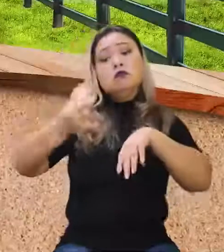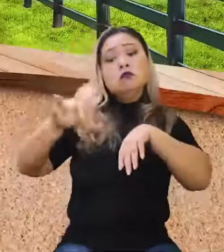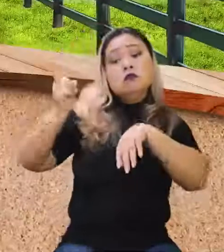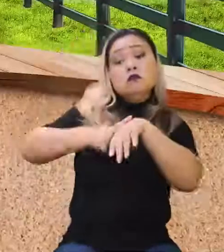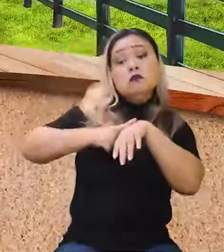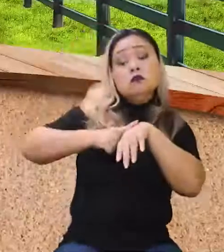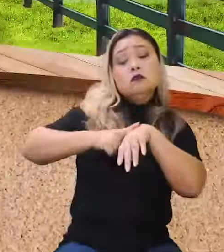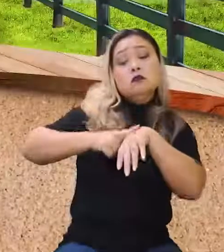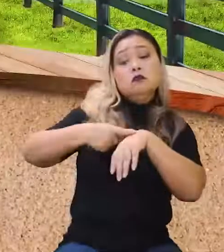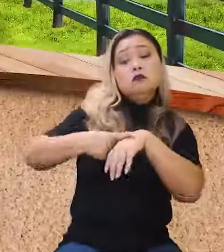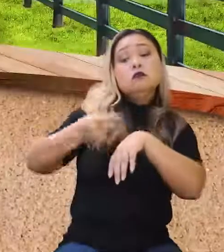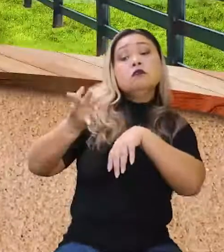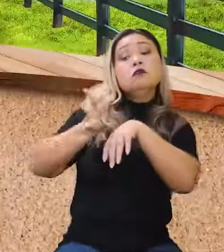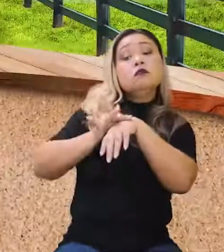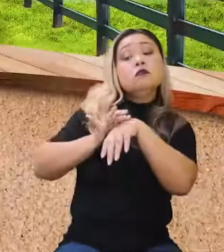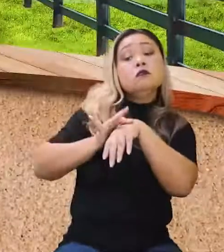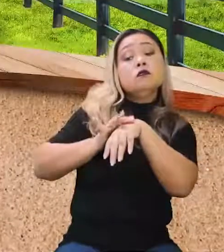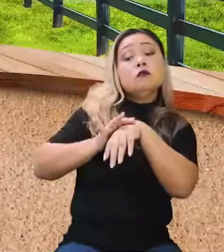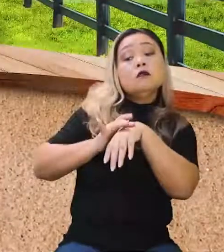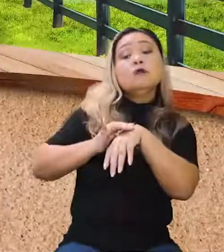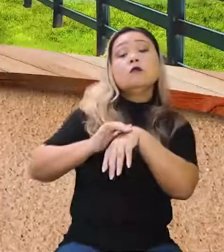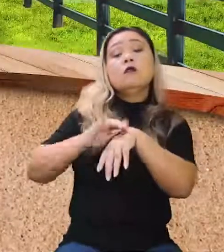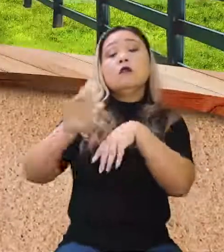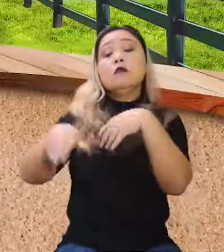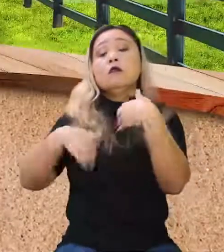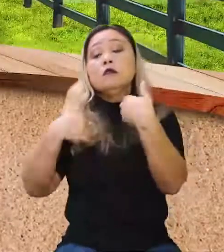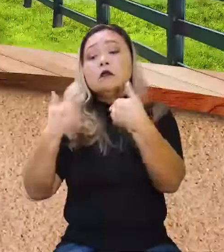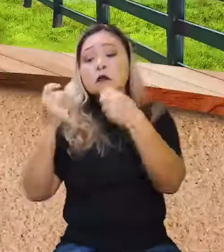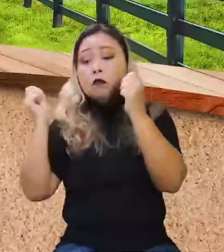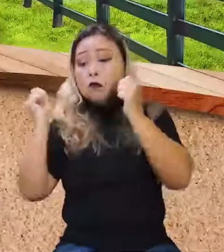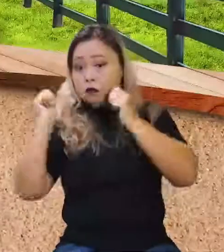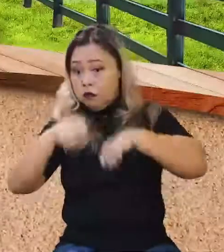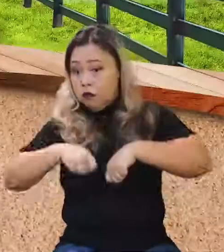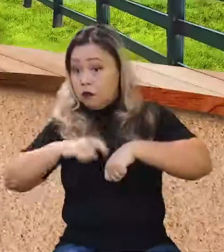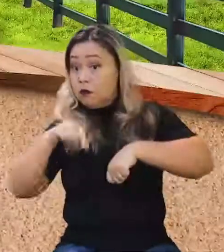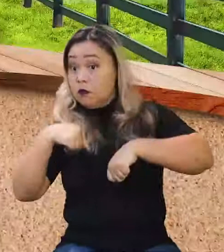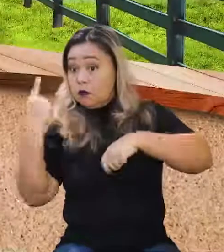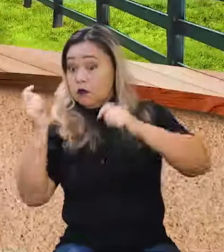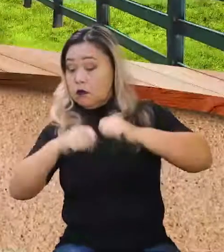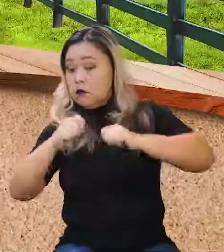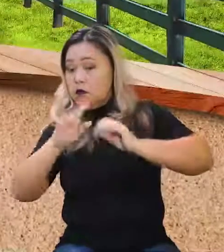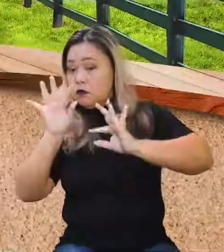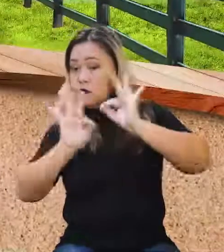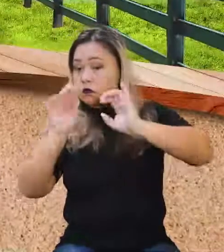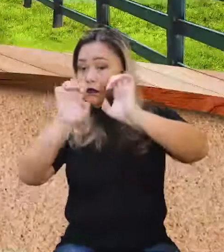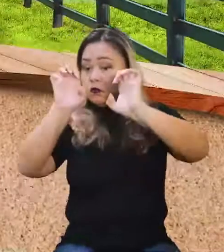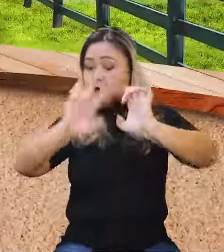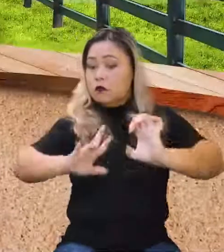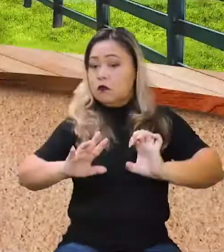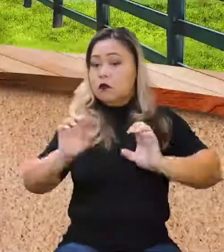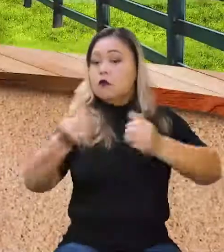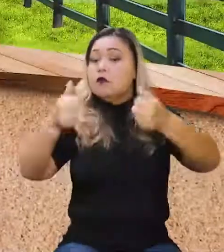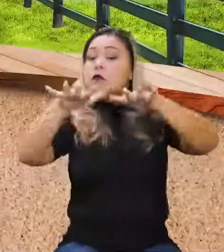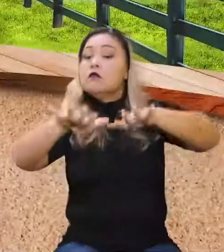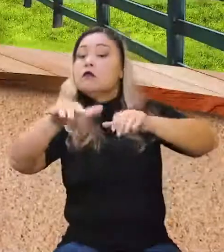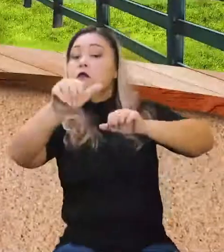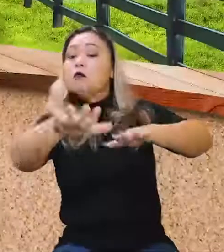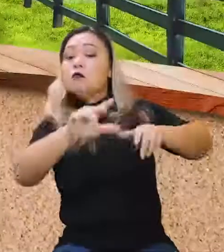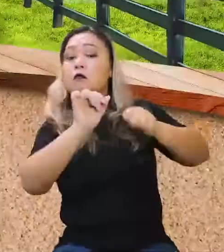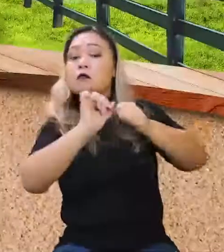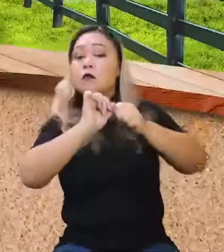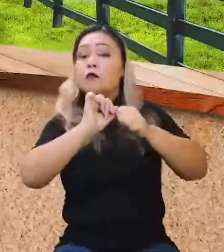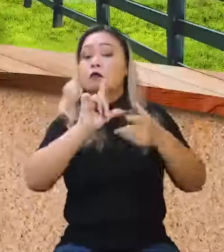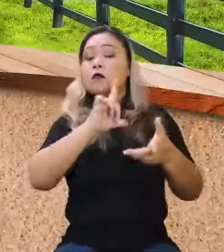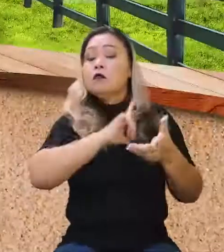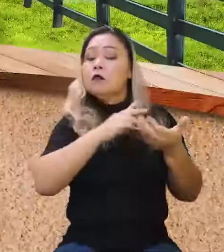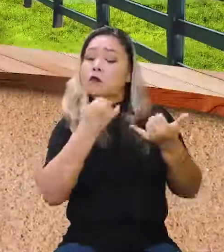podem acometer esse animal para que possamos, então, depois ter a estrutura da instalação